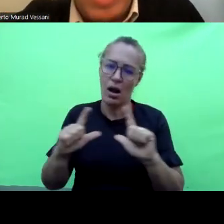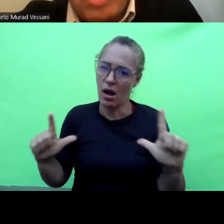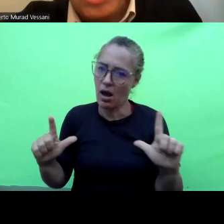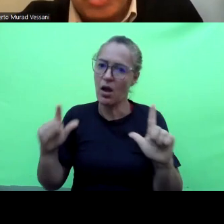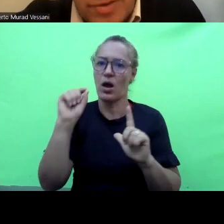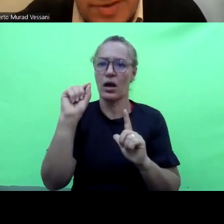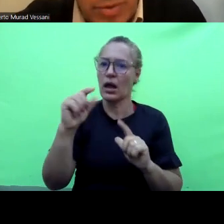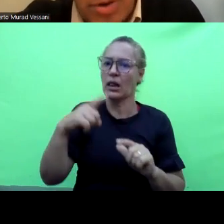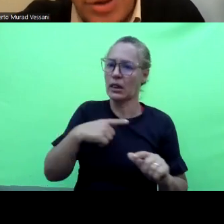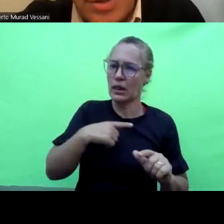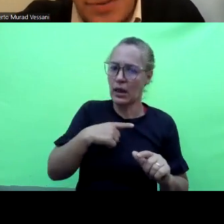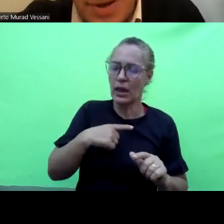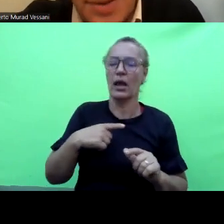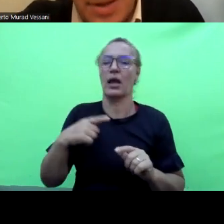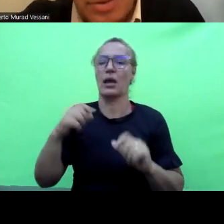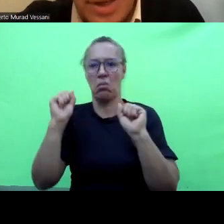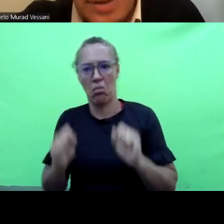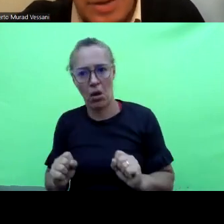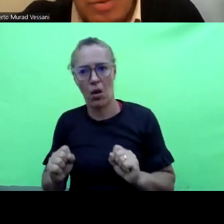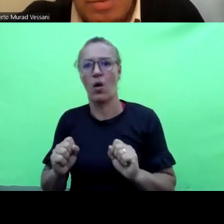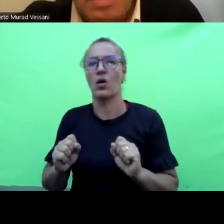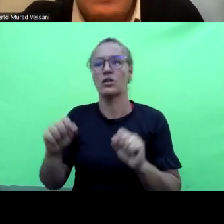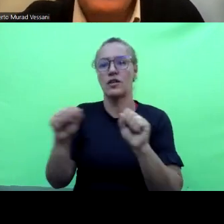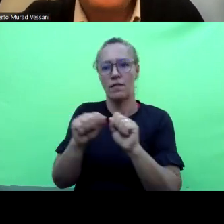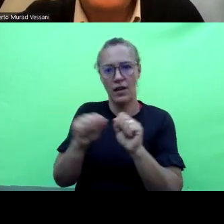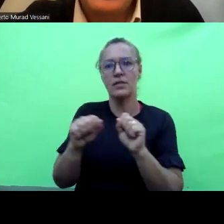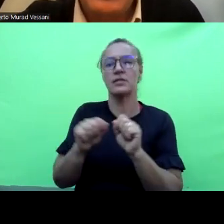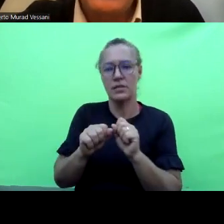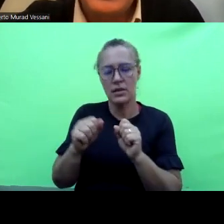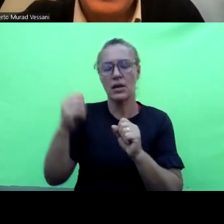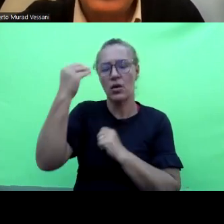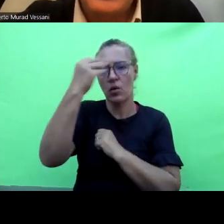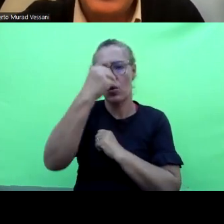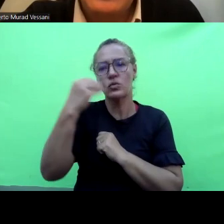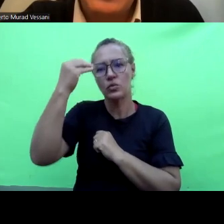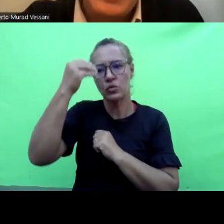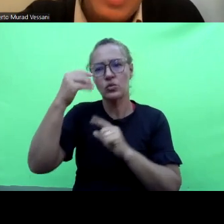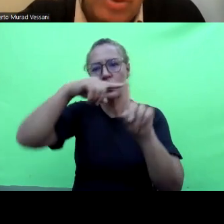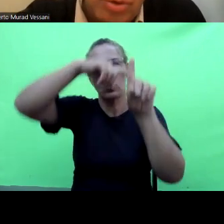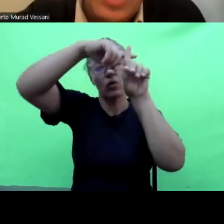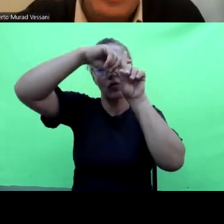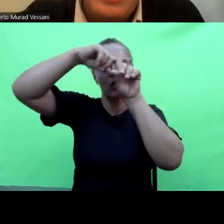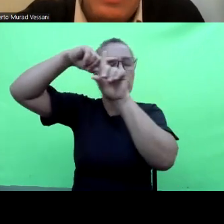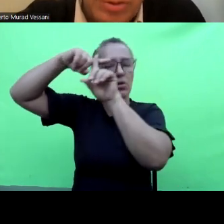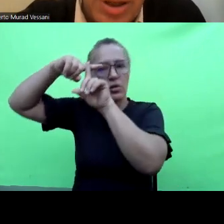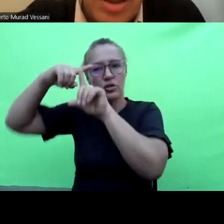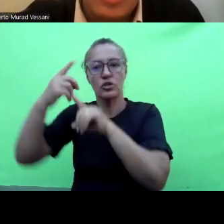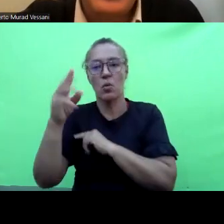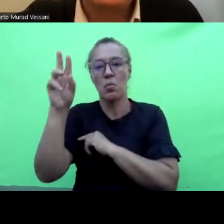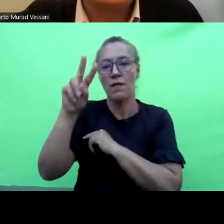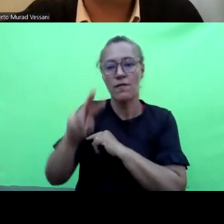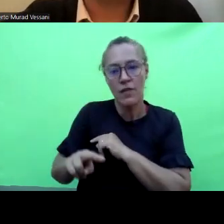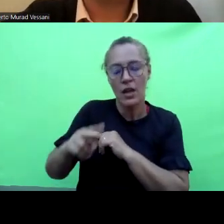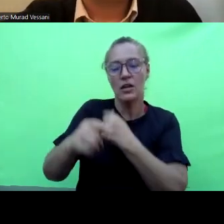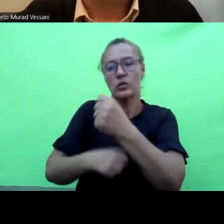a uma consulta oftalmológica de fazê-lo, né? Então, uma vez ao ano, uma vez a cada 2 anos, dependendo do seu nível de risco